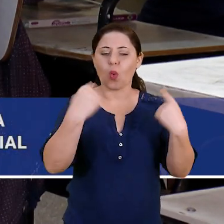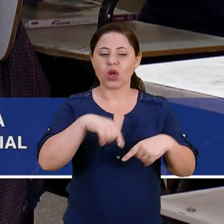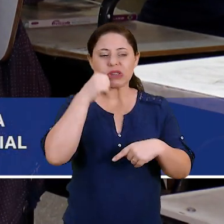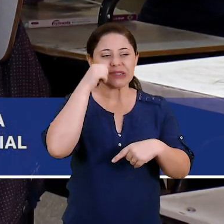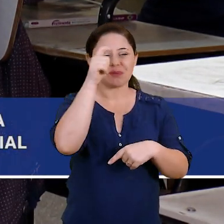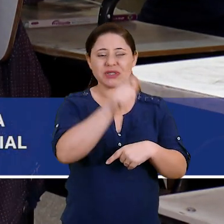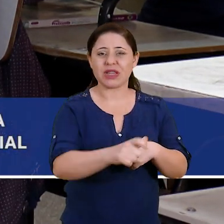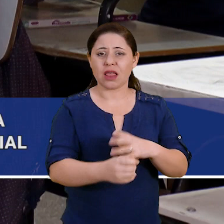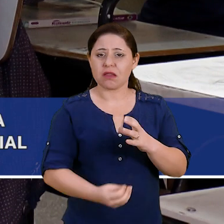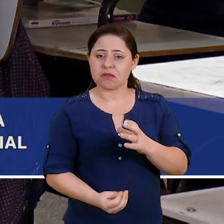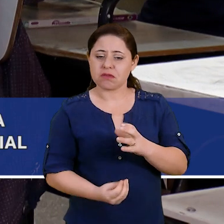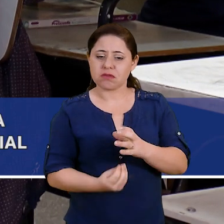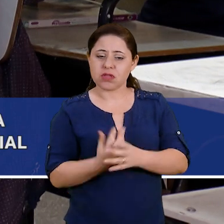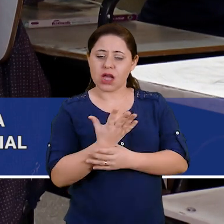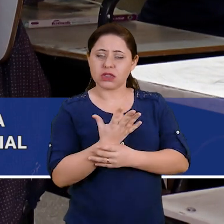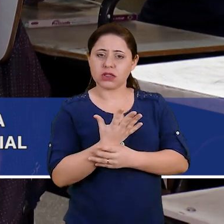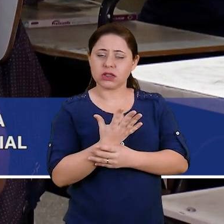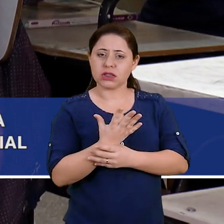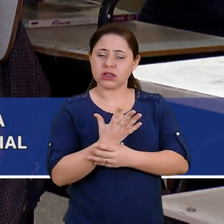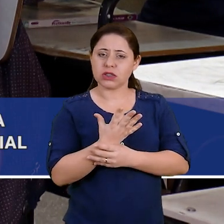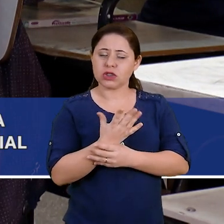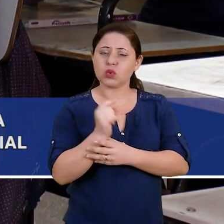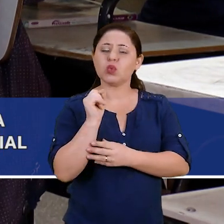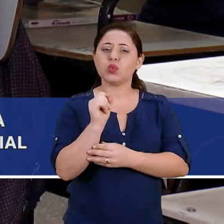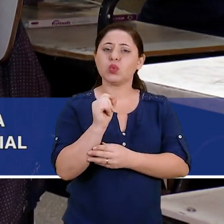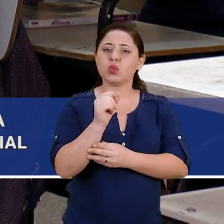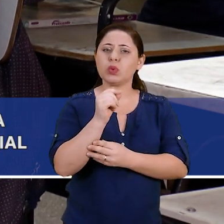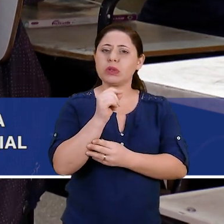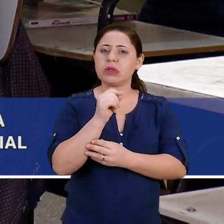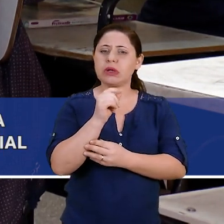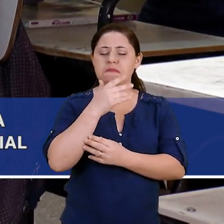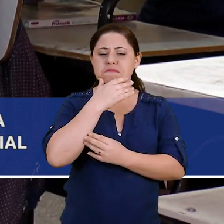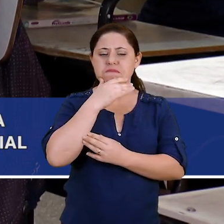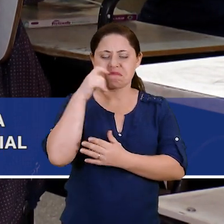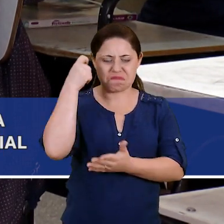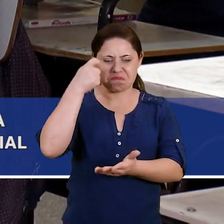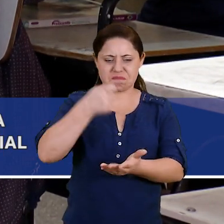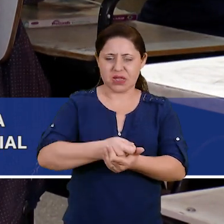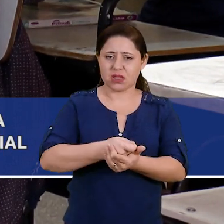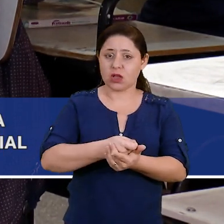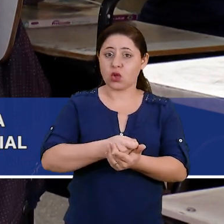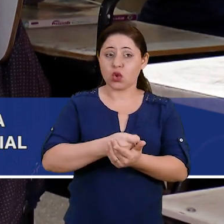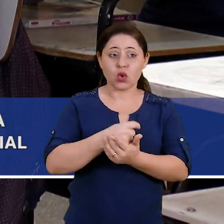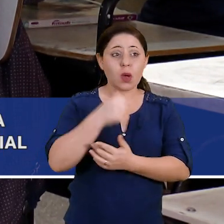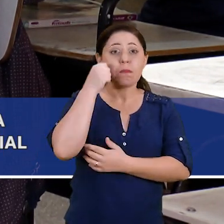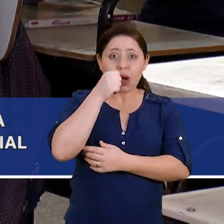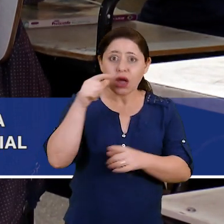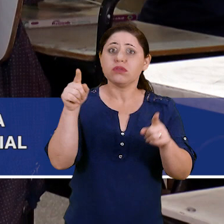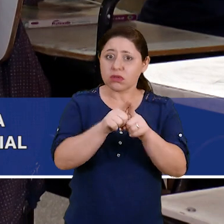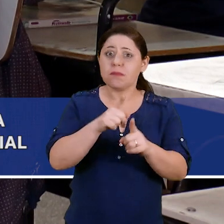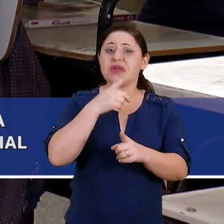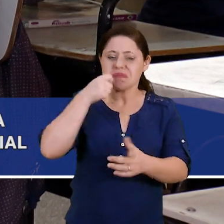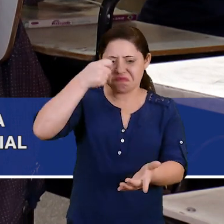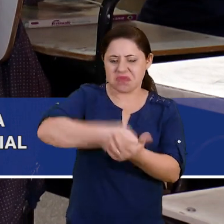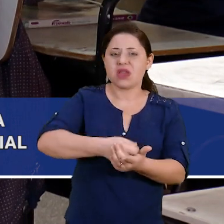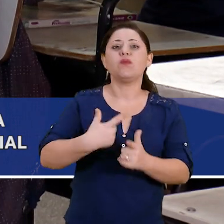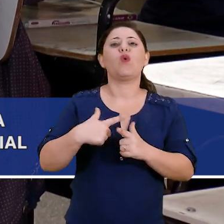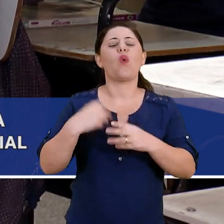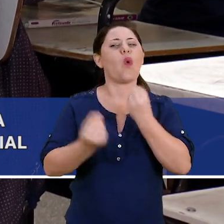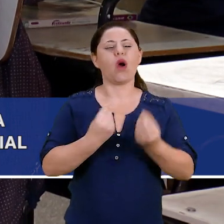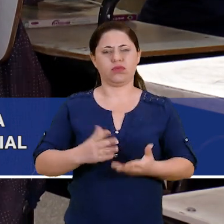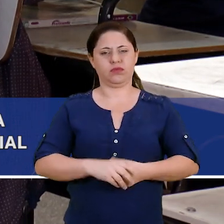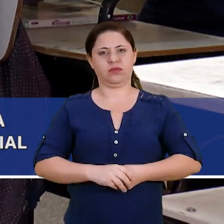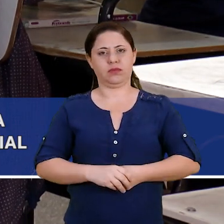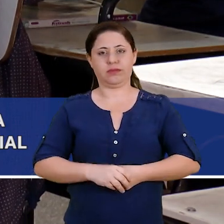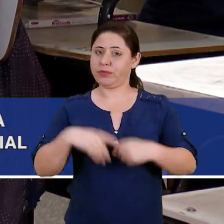isso gera violência, né? A violência contra a mulher ela nasce dessa atitude, né, machista, e nós